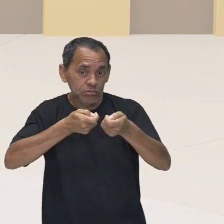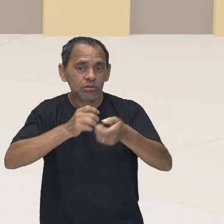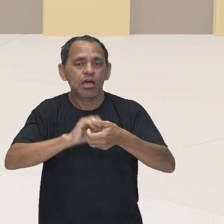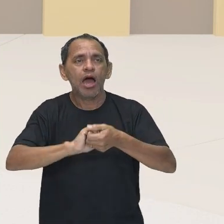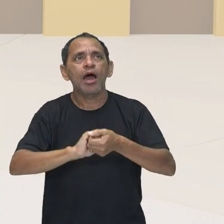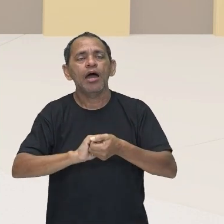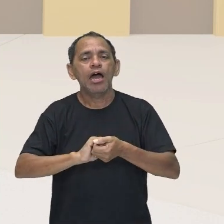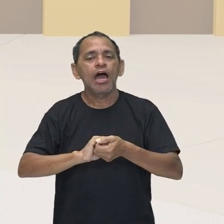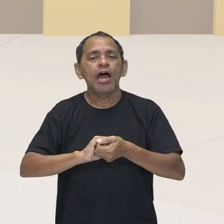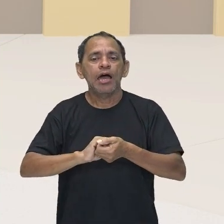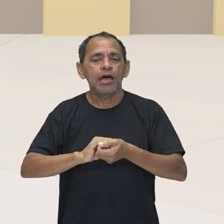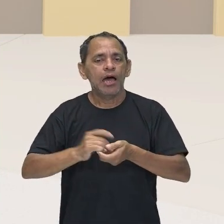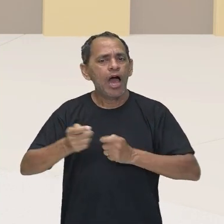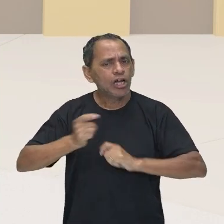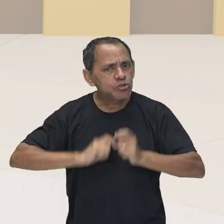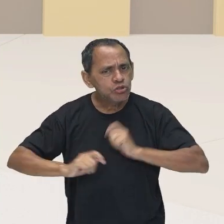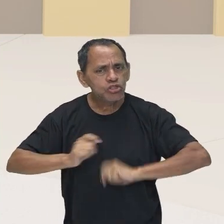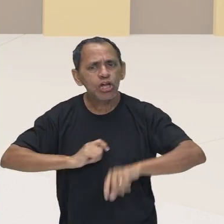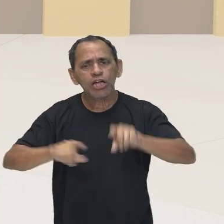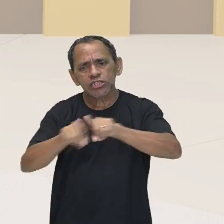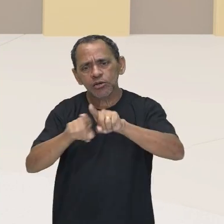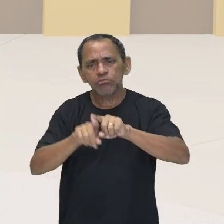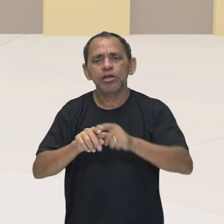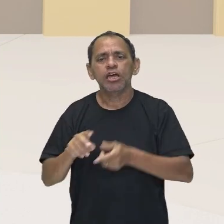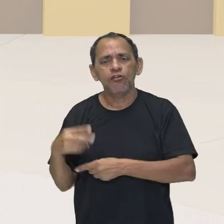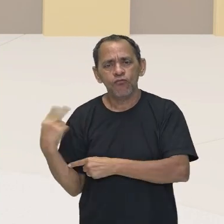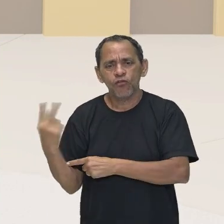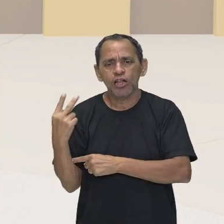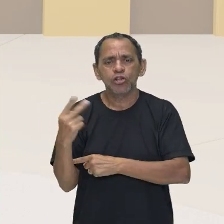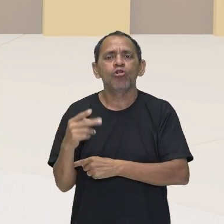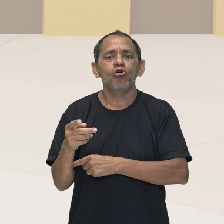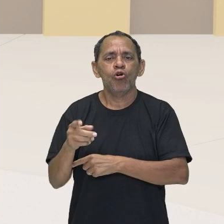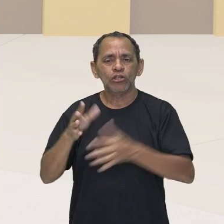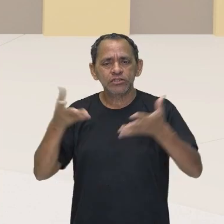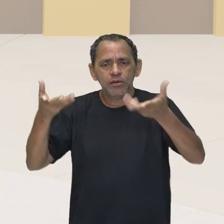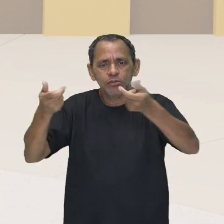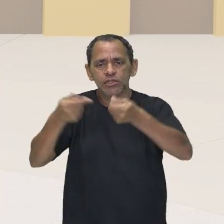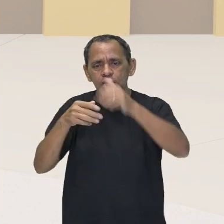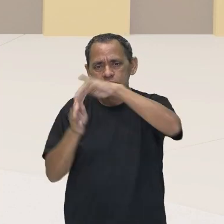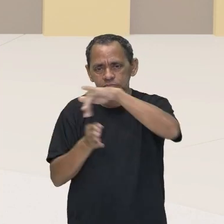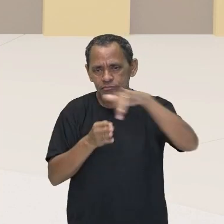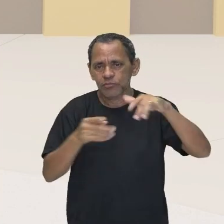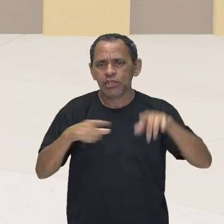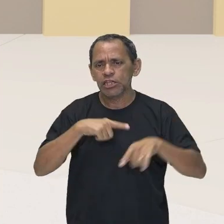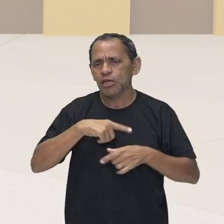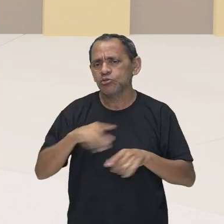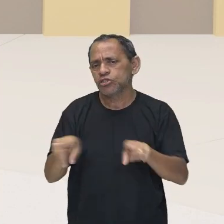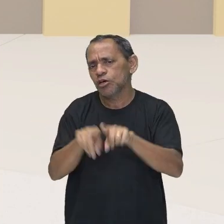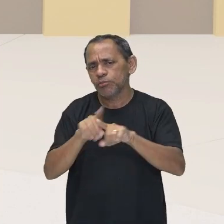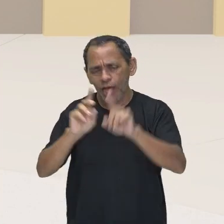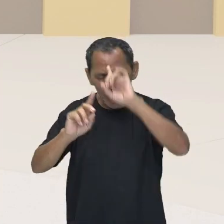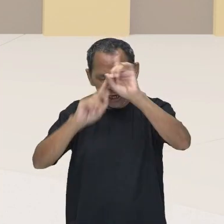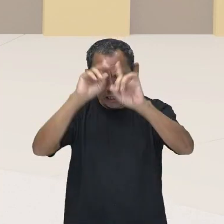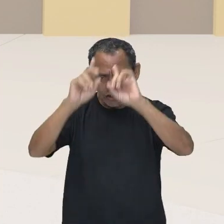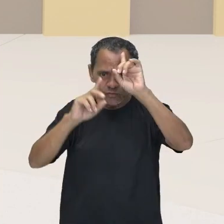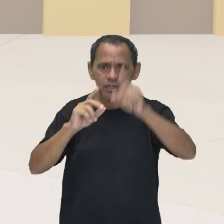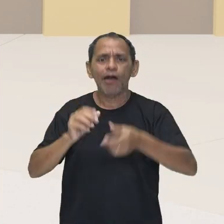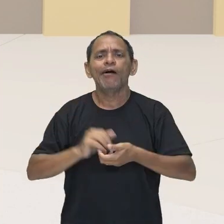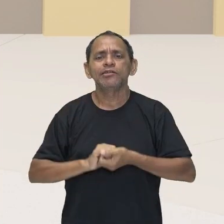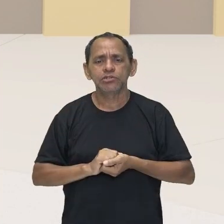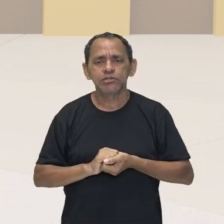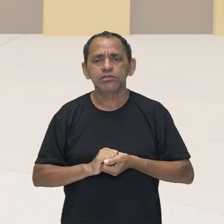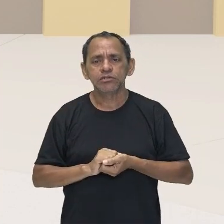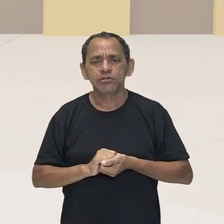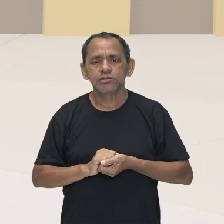talentos, valorizando esses talentos. Em oitavo, nós temos a criatividade. Ela não podia ficar de fora.